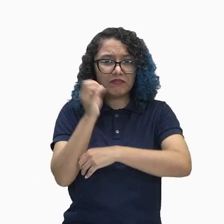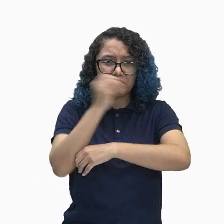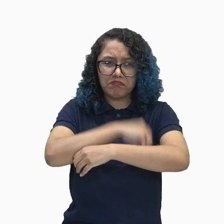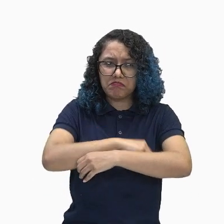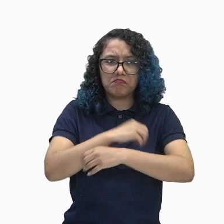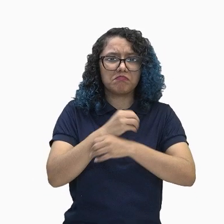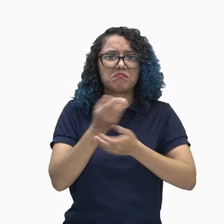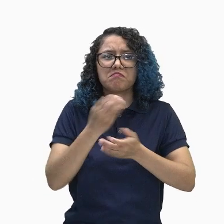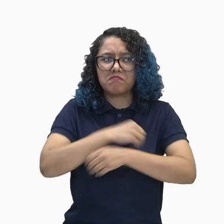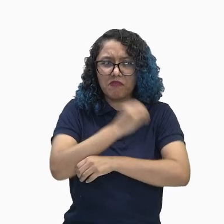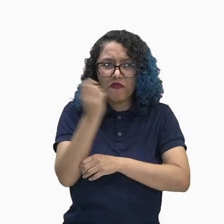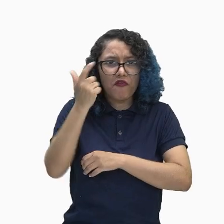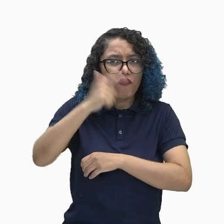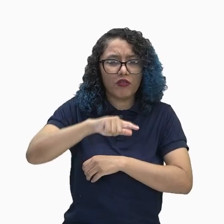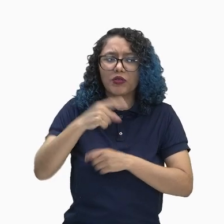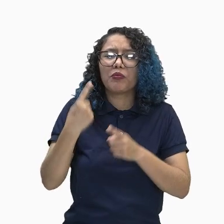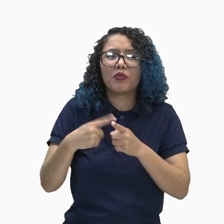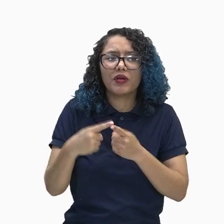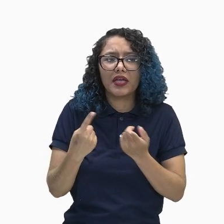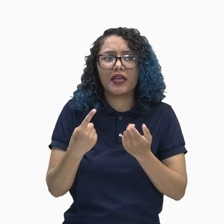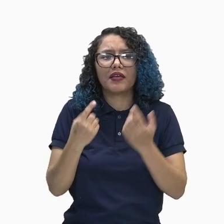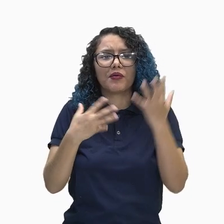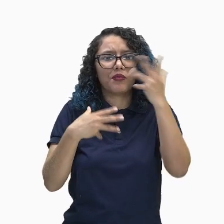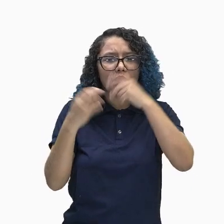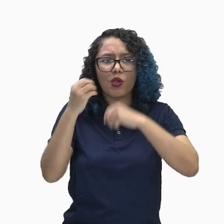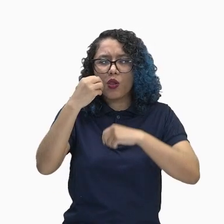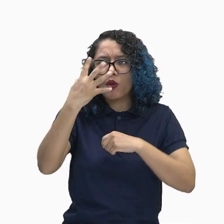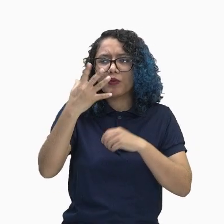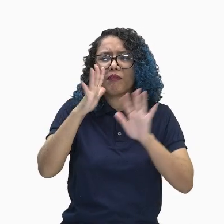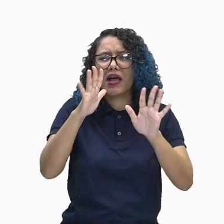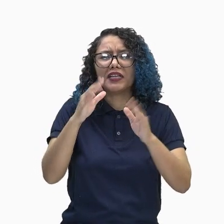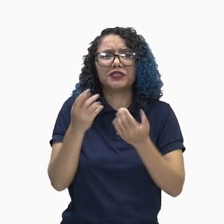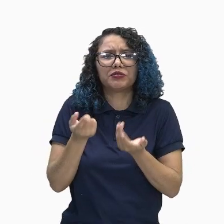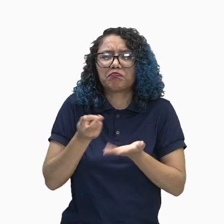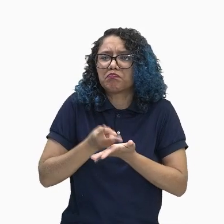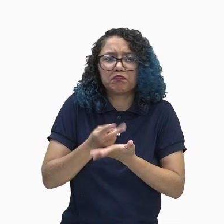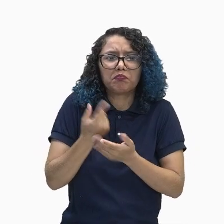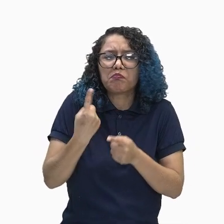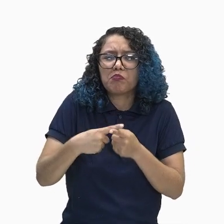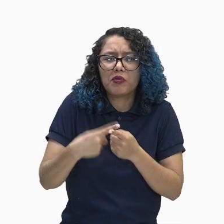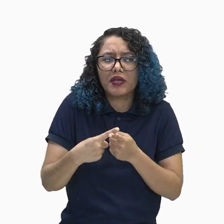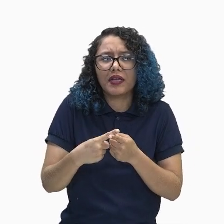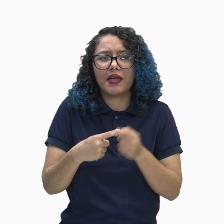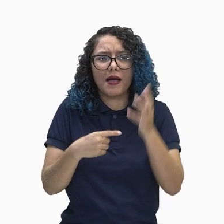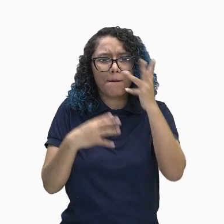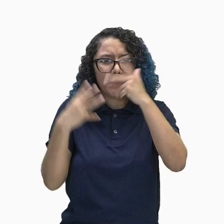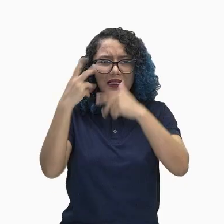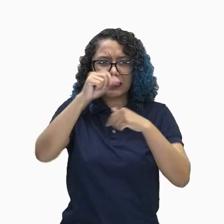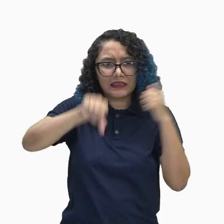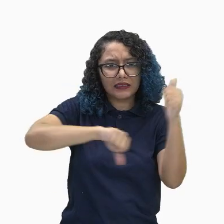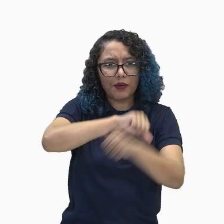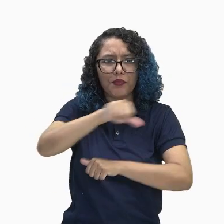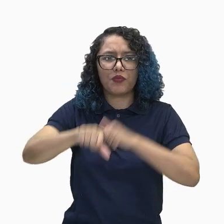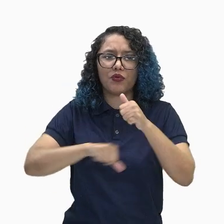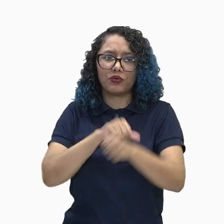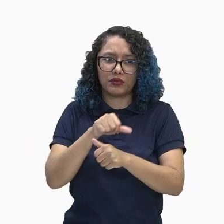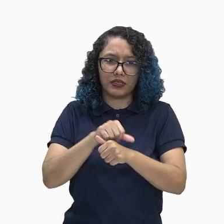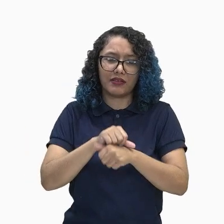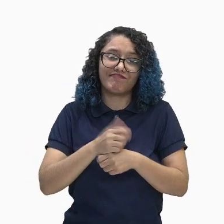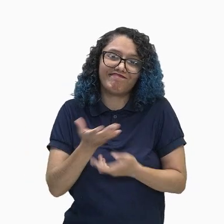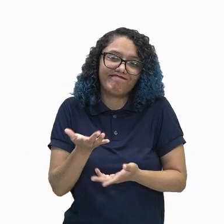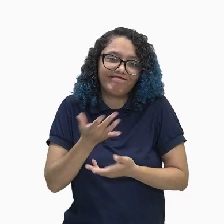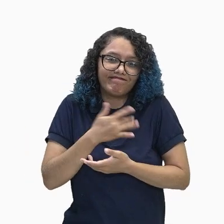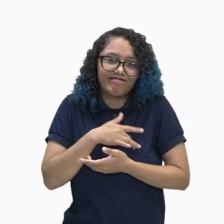que não dura? Como a beleza assim se transfigura, como o gosto da pena assim se fia. Mas